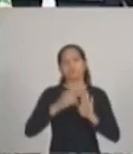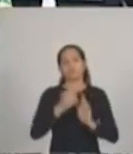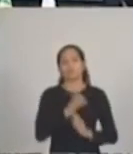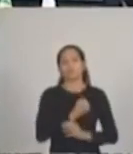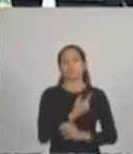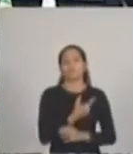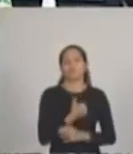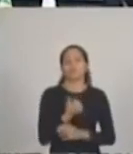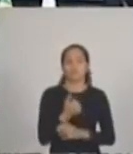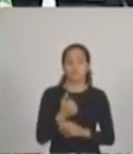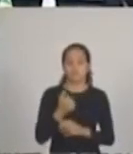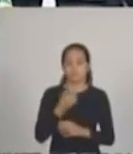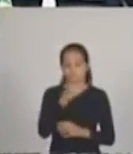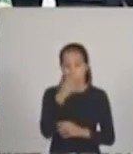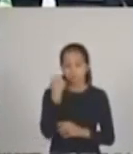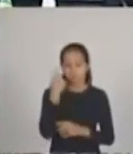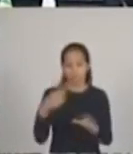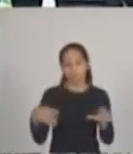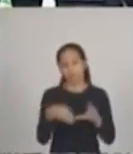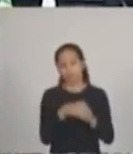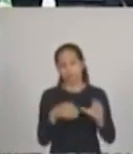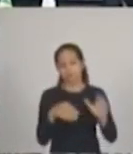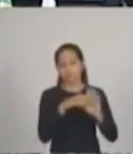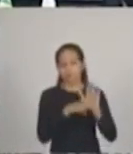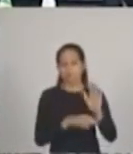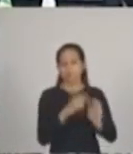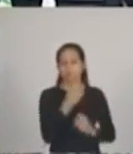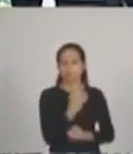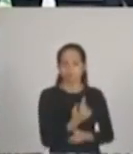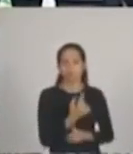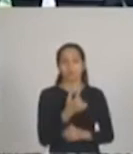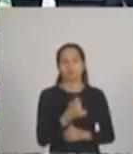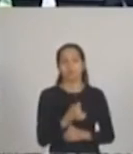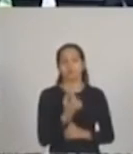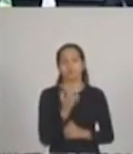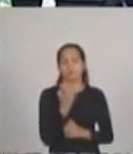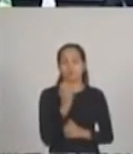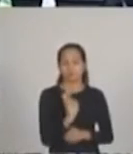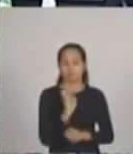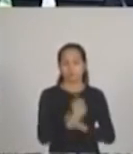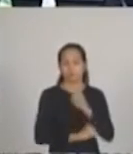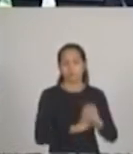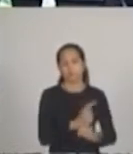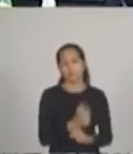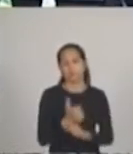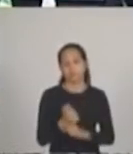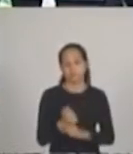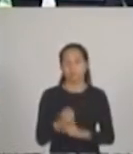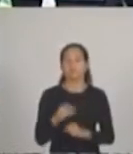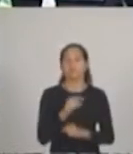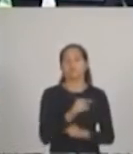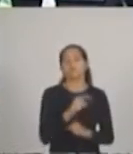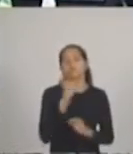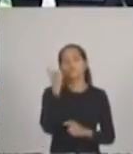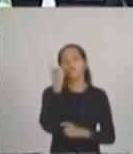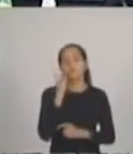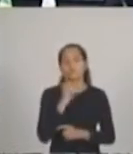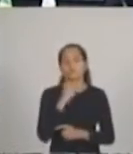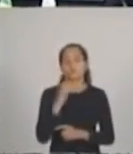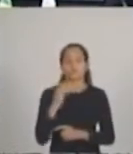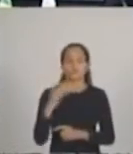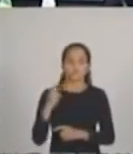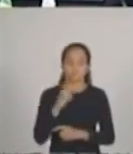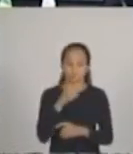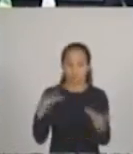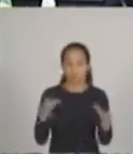200-2021 do deputado Capitão Assunção. Junte-se ao projeto de lei 175-2021. Projeto de lei 201-2021 da deputada Janete Sá. A Comissão